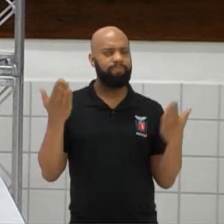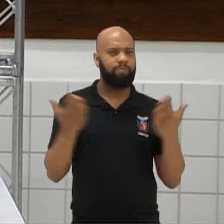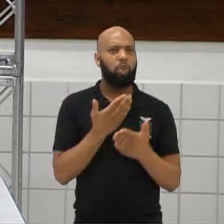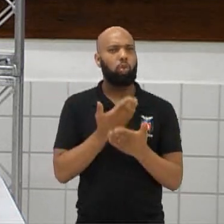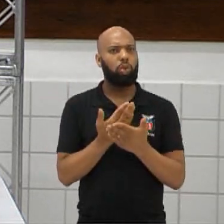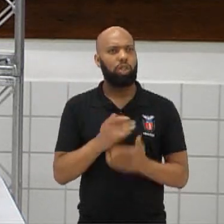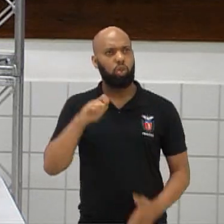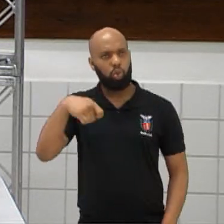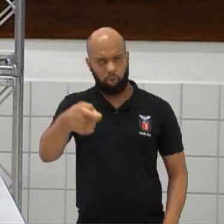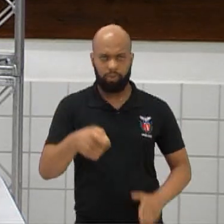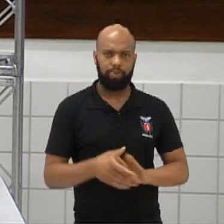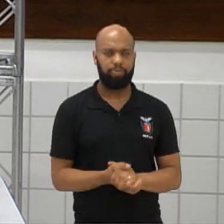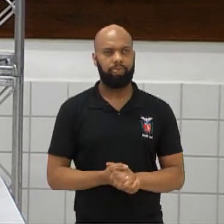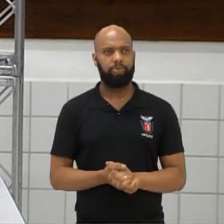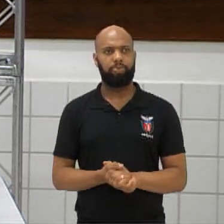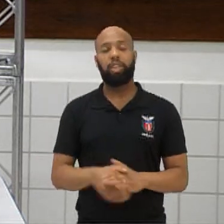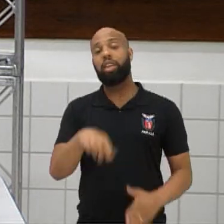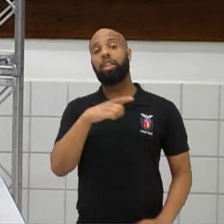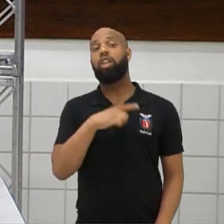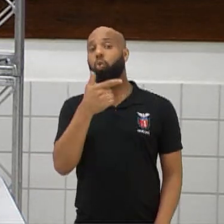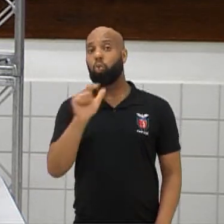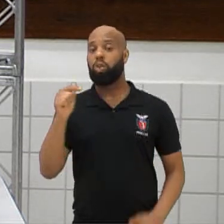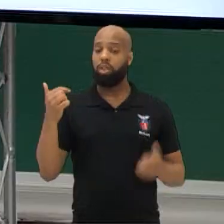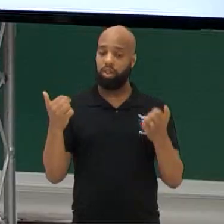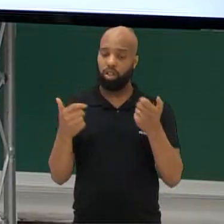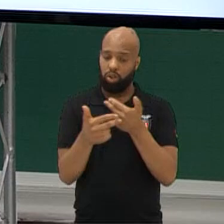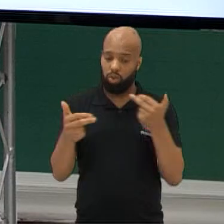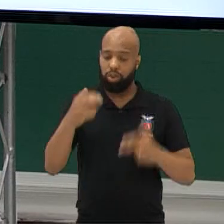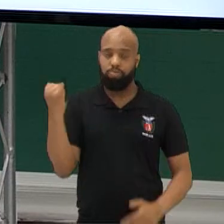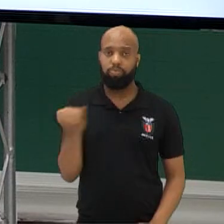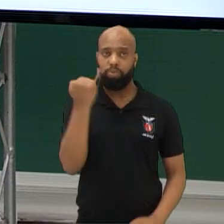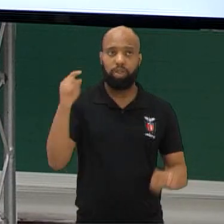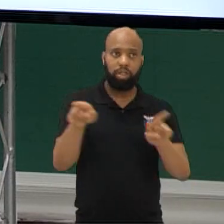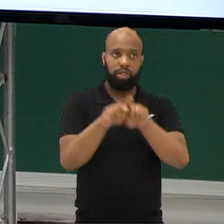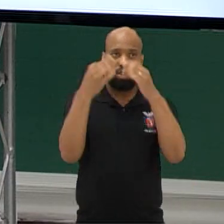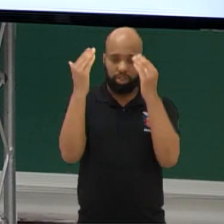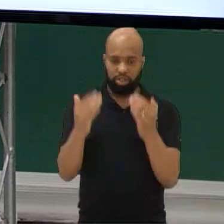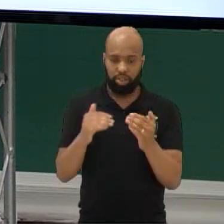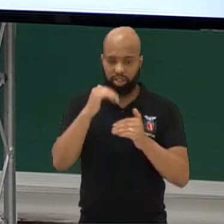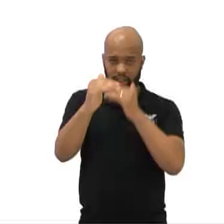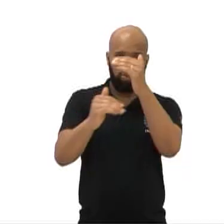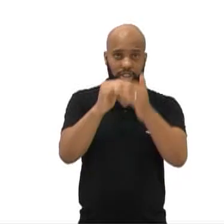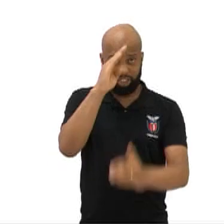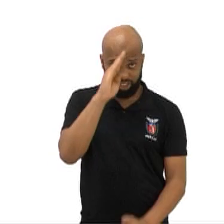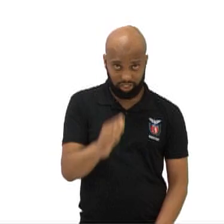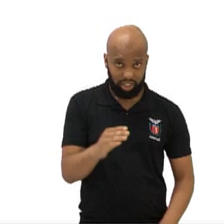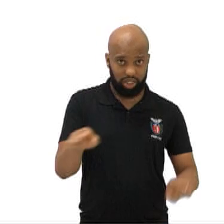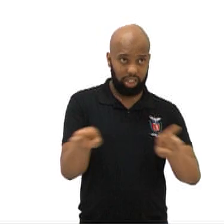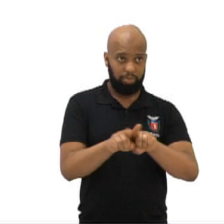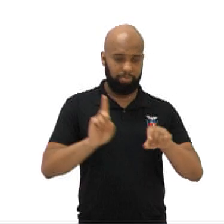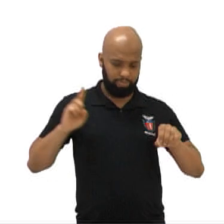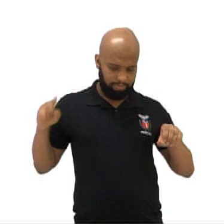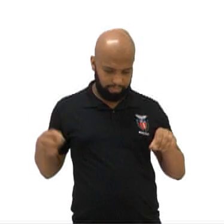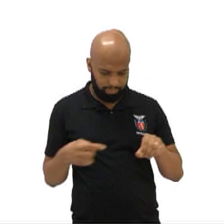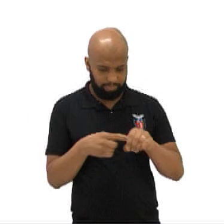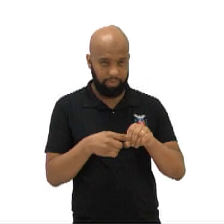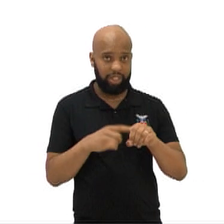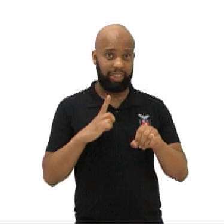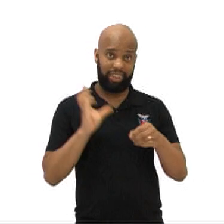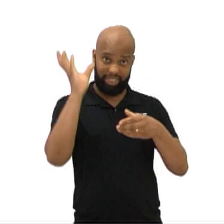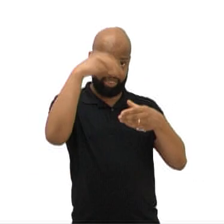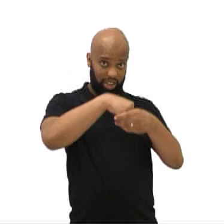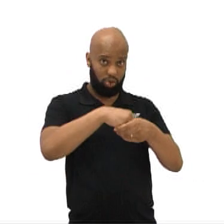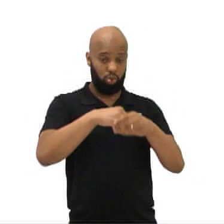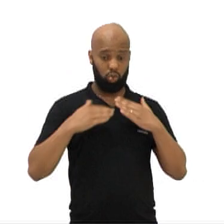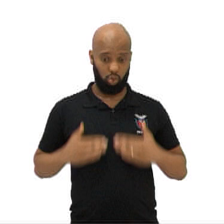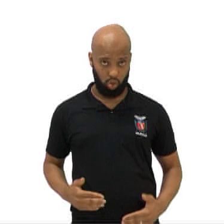sobre eles. Tá? Outra coisa que nós vamos analisar aqui no slide é o desenvolvimento direto e fecundação